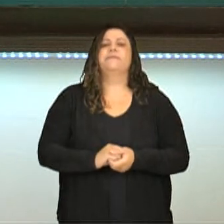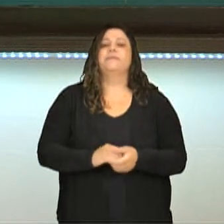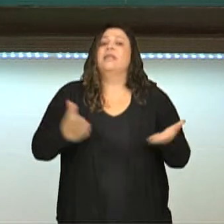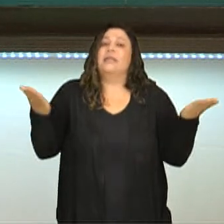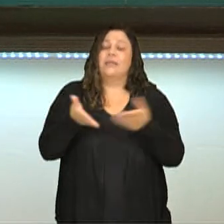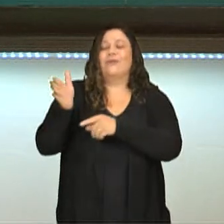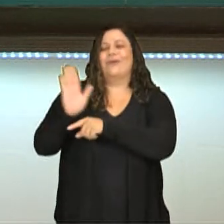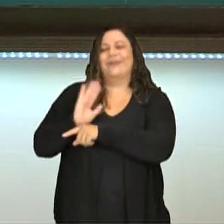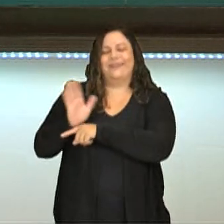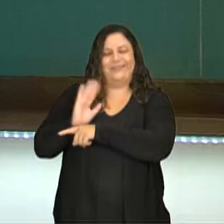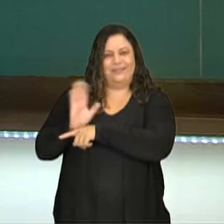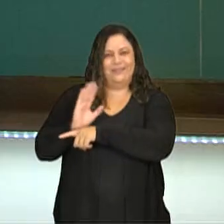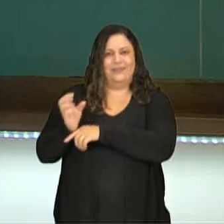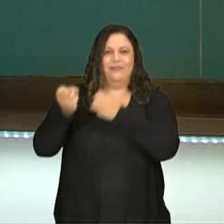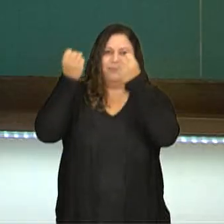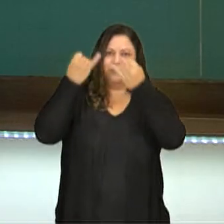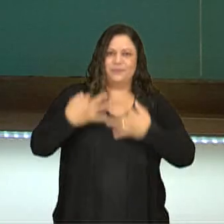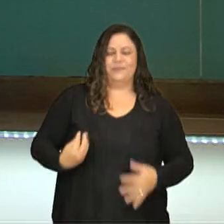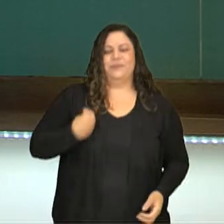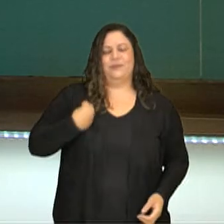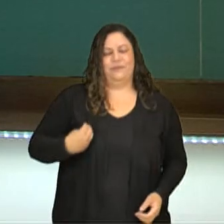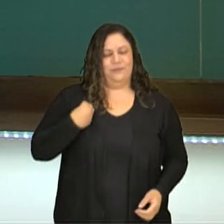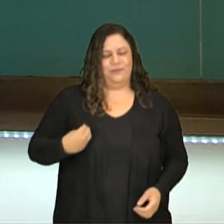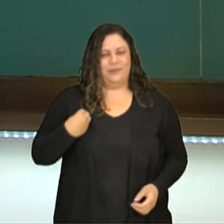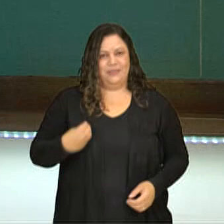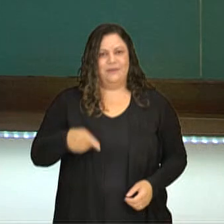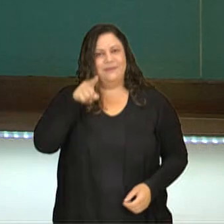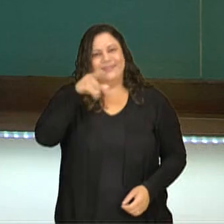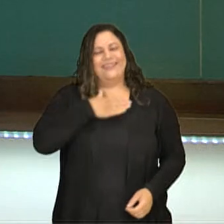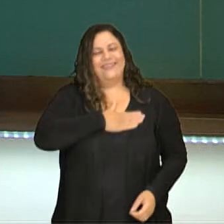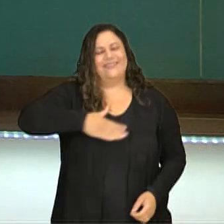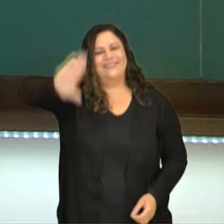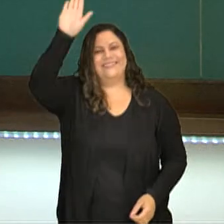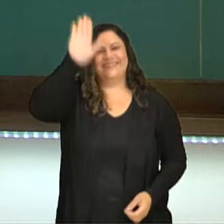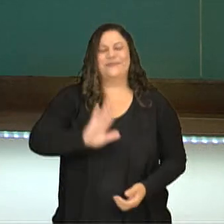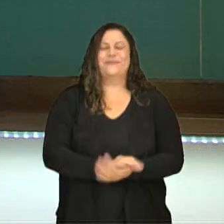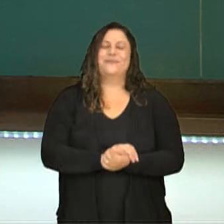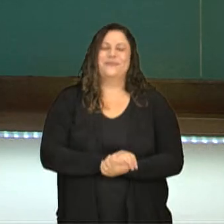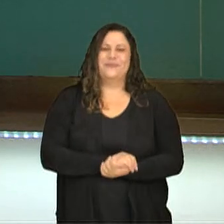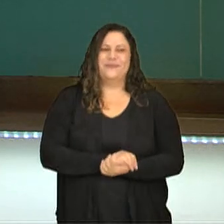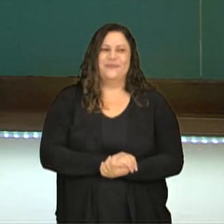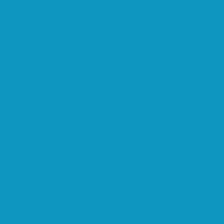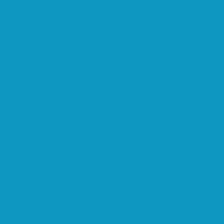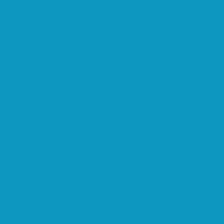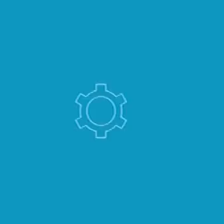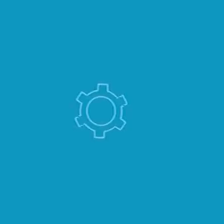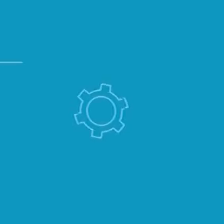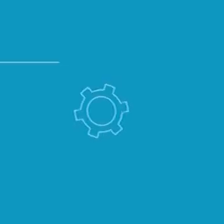vídeo falamos assim sobre seres vivos e os vírus. Espero que vocês tenham gostado e até breve. Valeu!